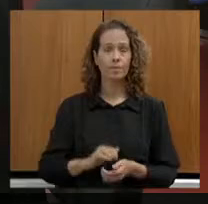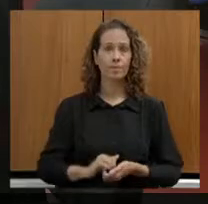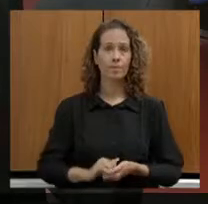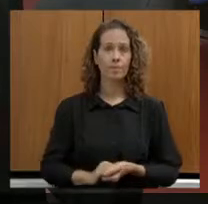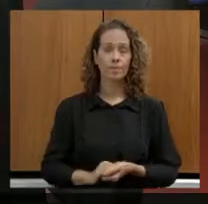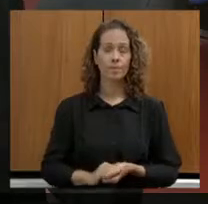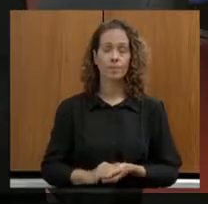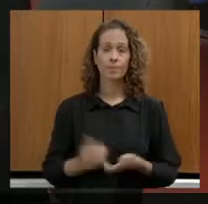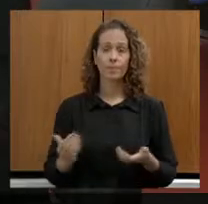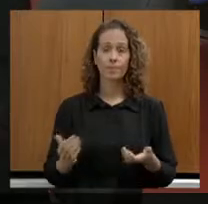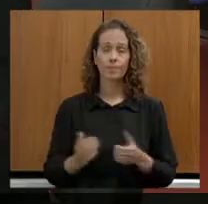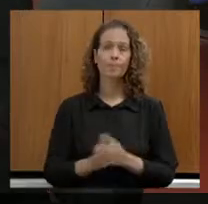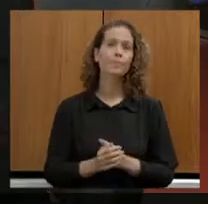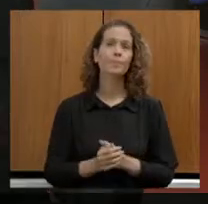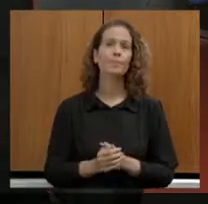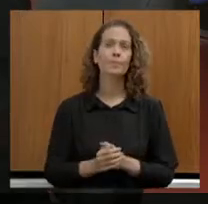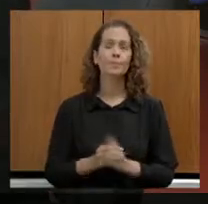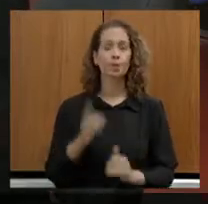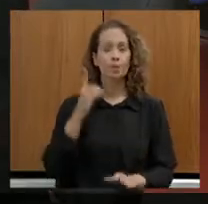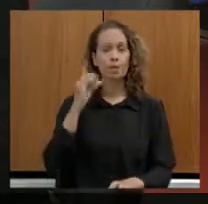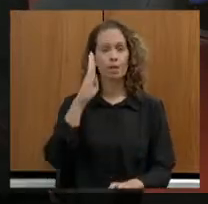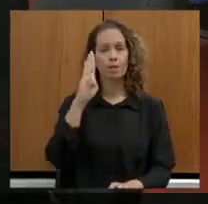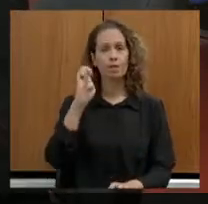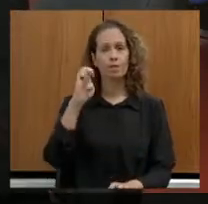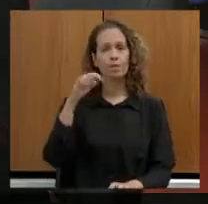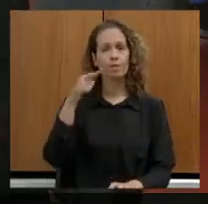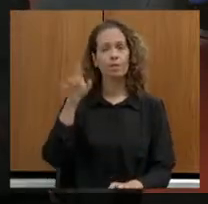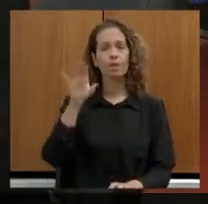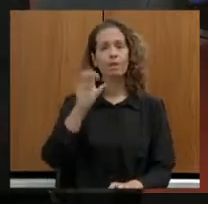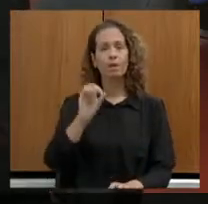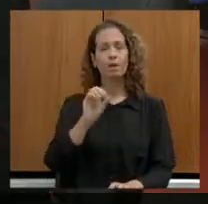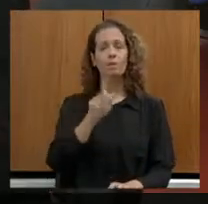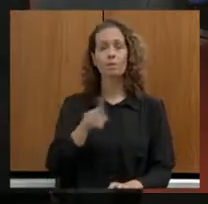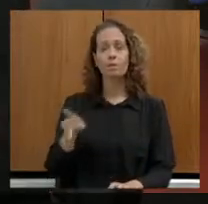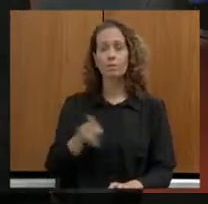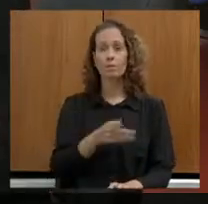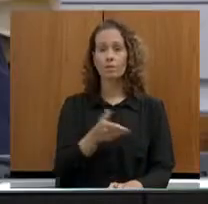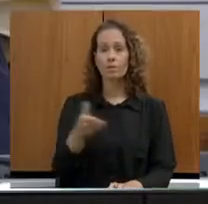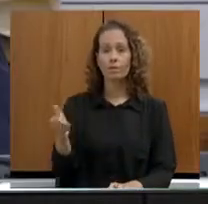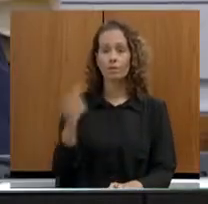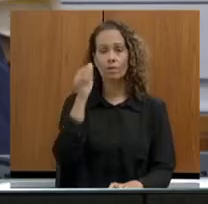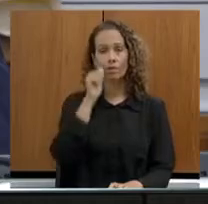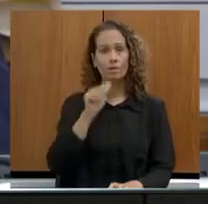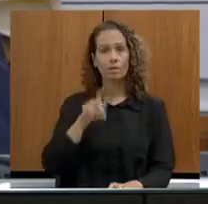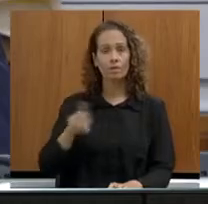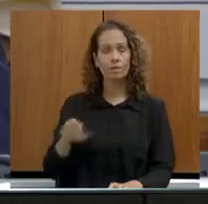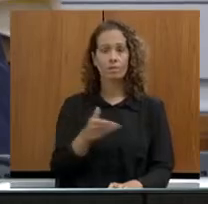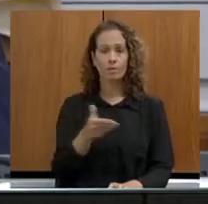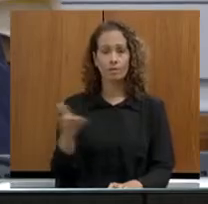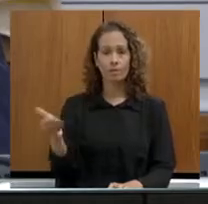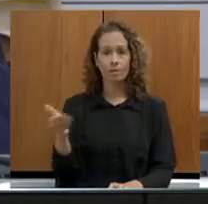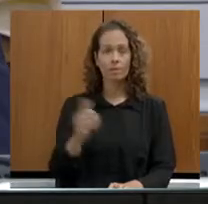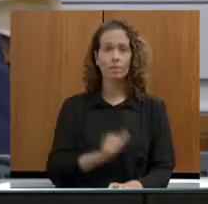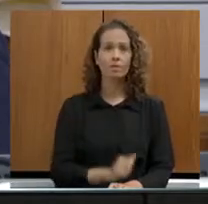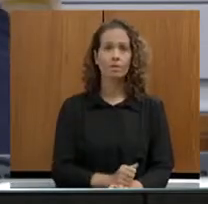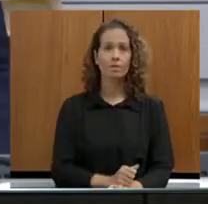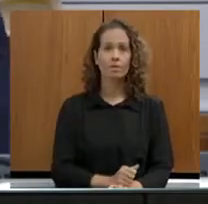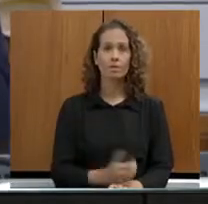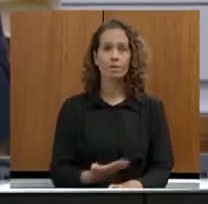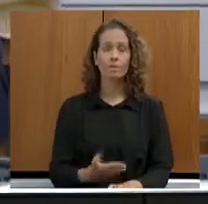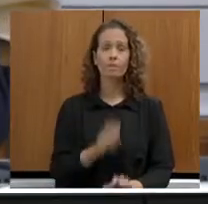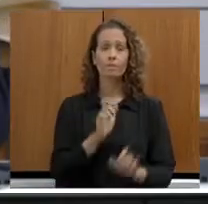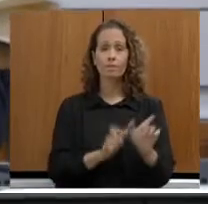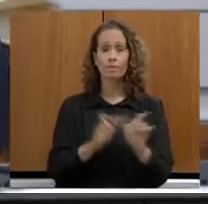um bom presente Deputado batom professores e professoras e os demais